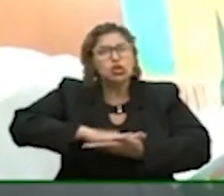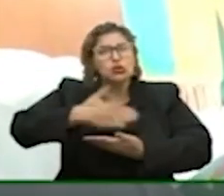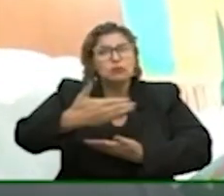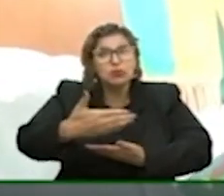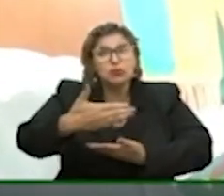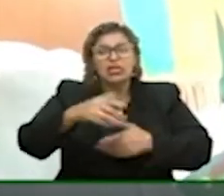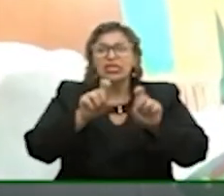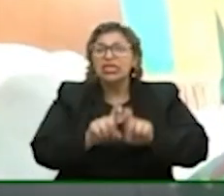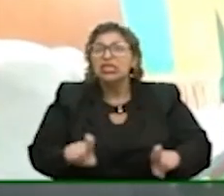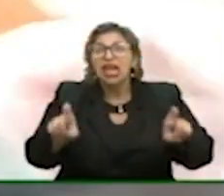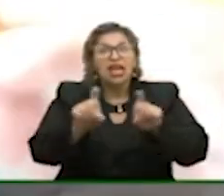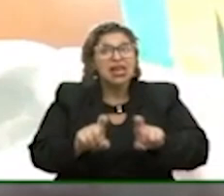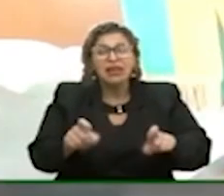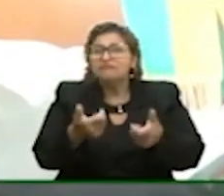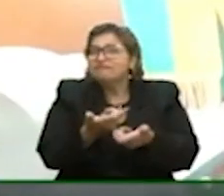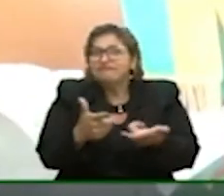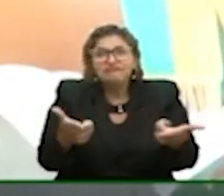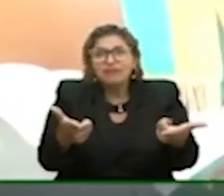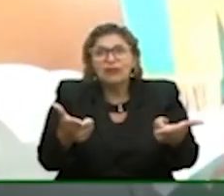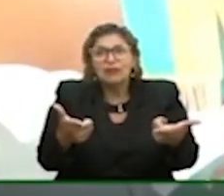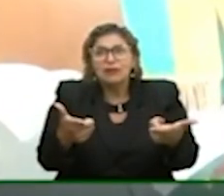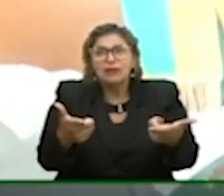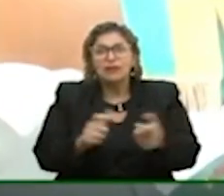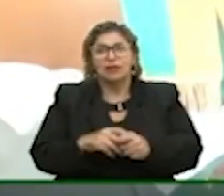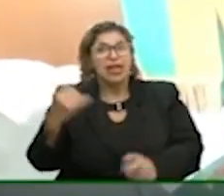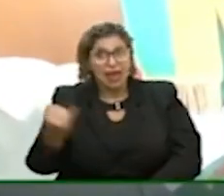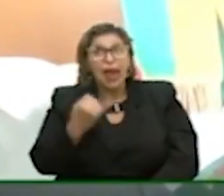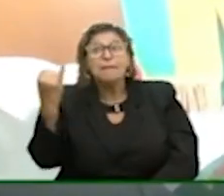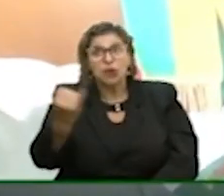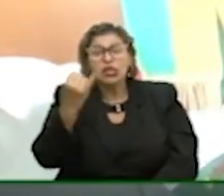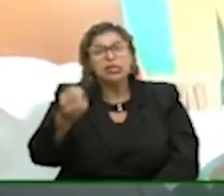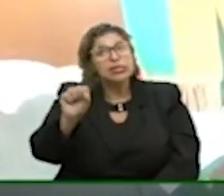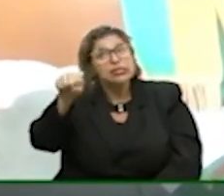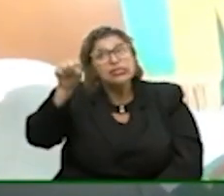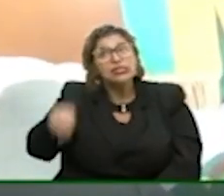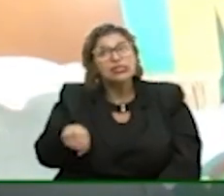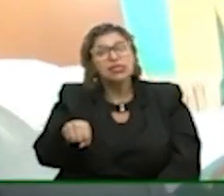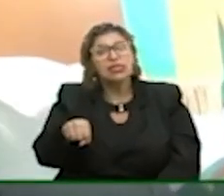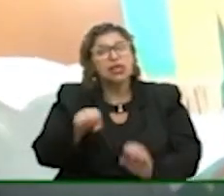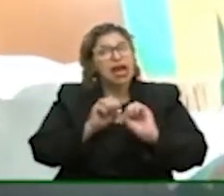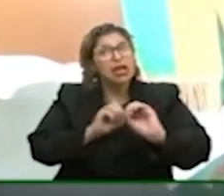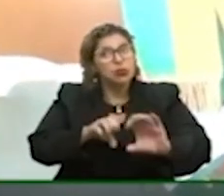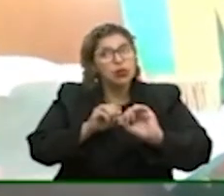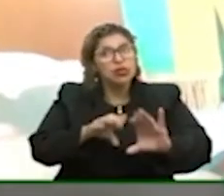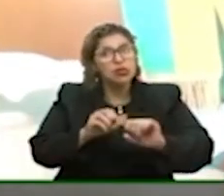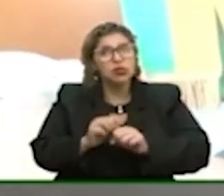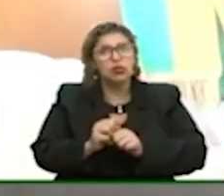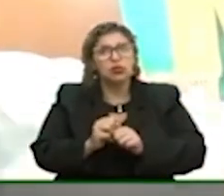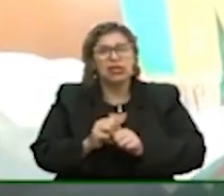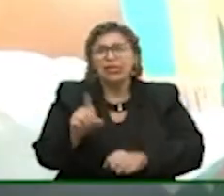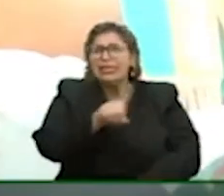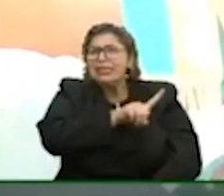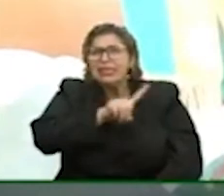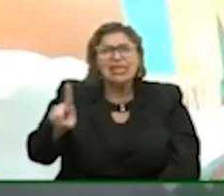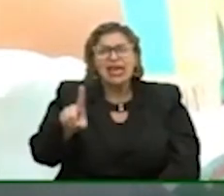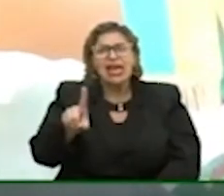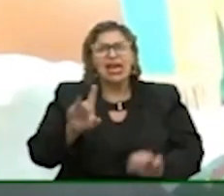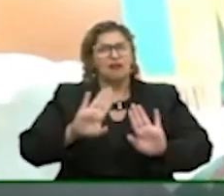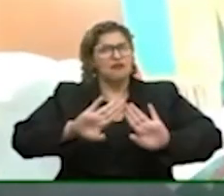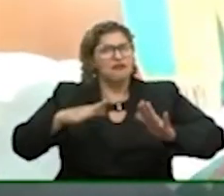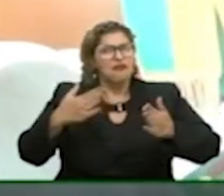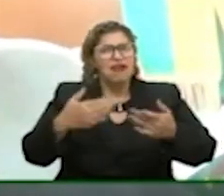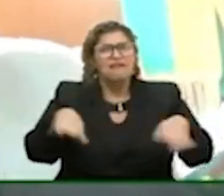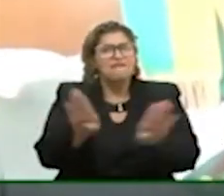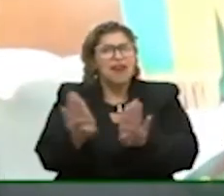Vamos falar conceitualmente, o ensino é fundamental. Eu sempre falo não ao fecha tudo, não ao fique em